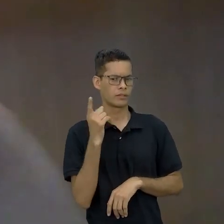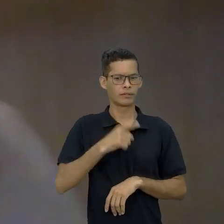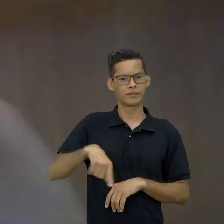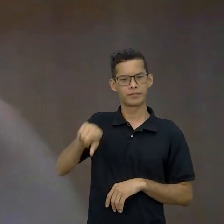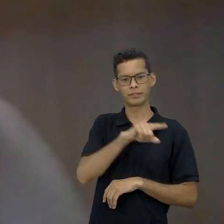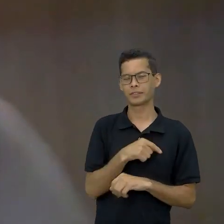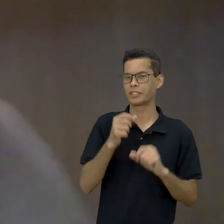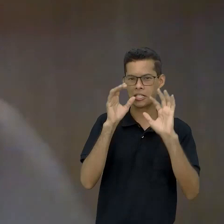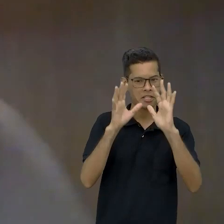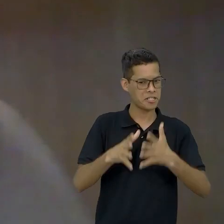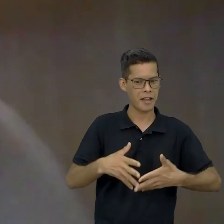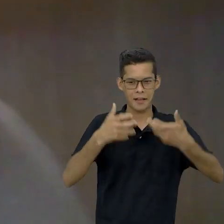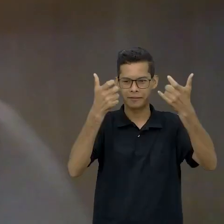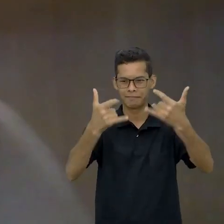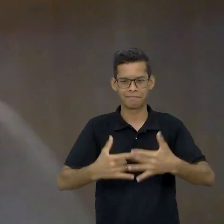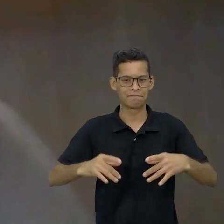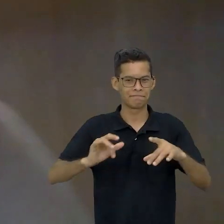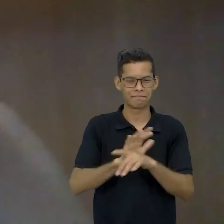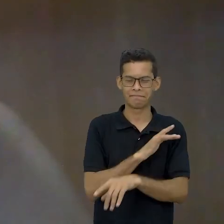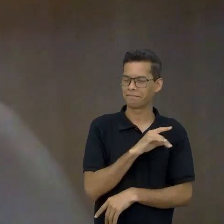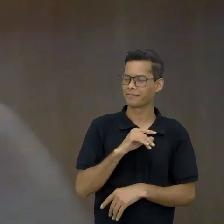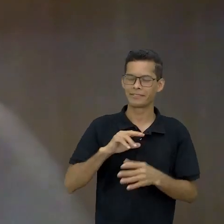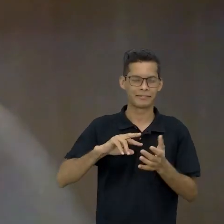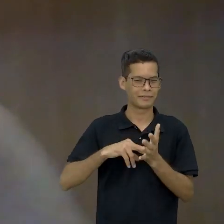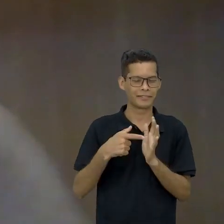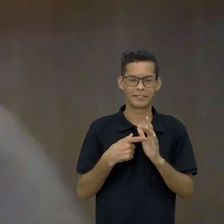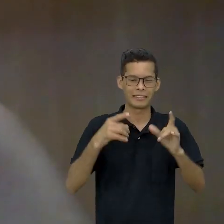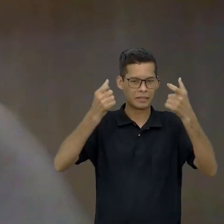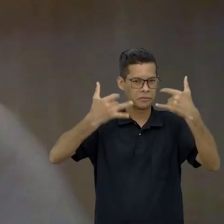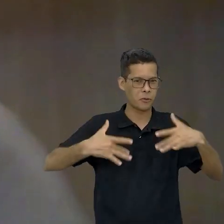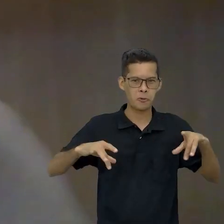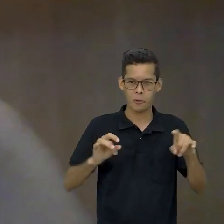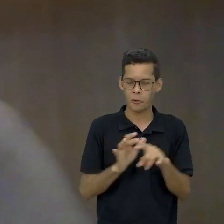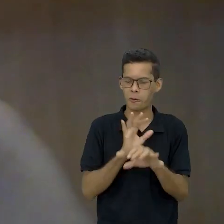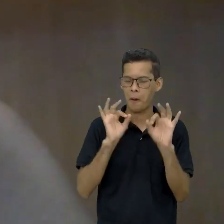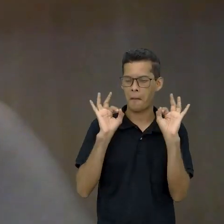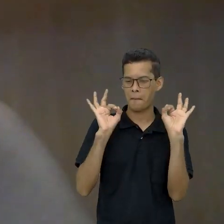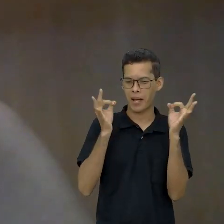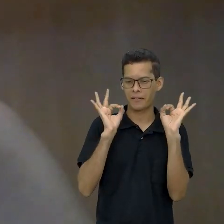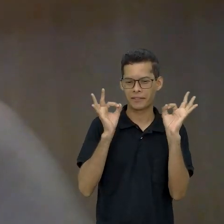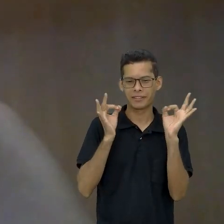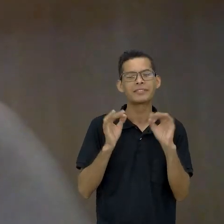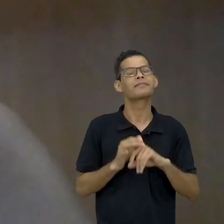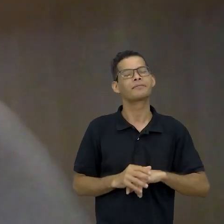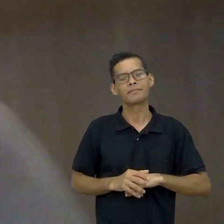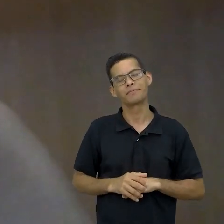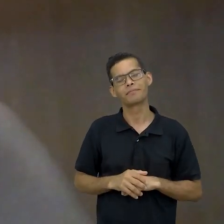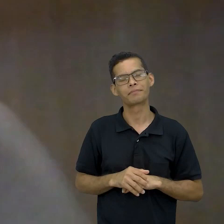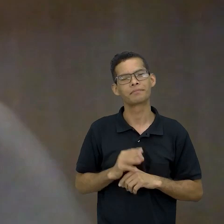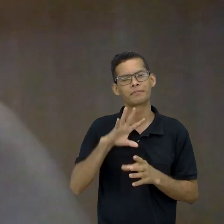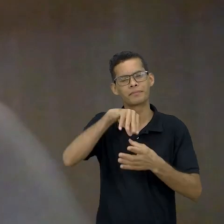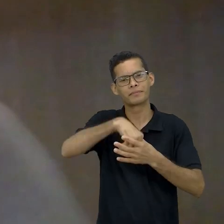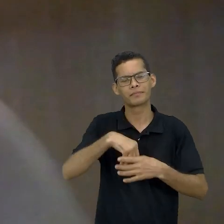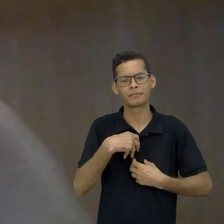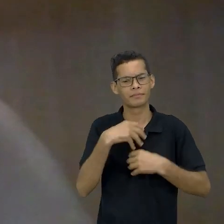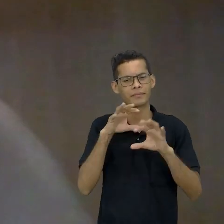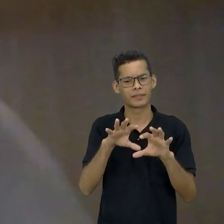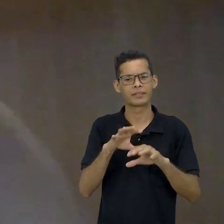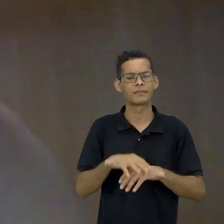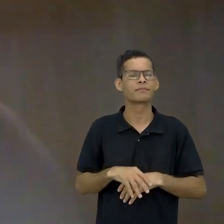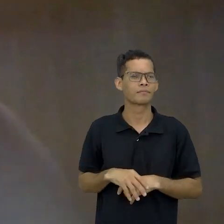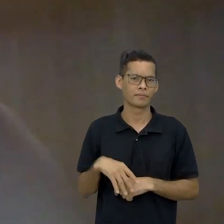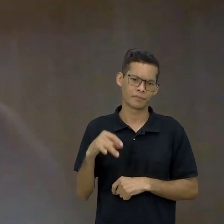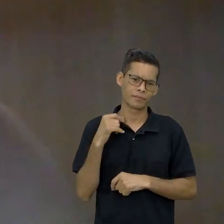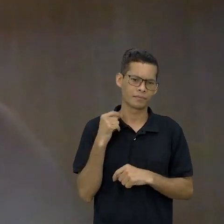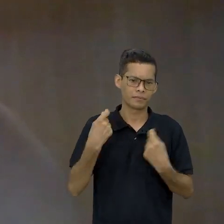fecharam com a chave de ouro valioso aí, realmente, né, Valdir, é nesse sentido mesmo. A partir